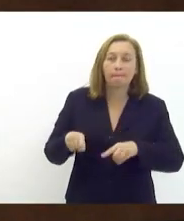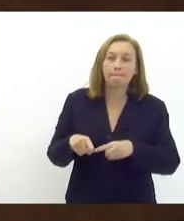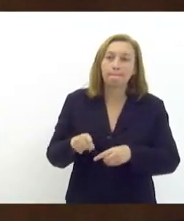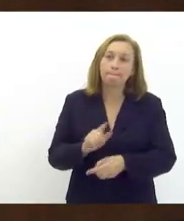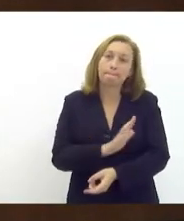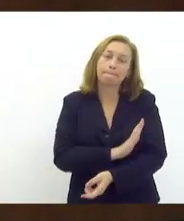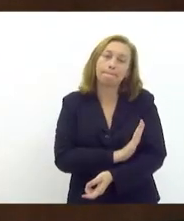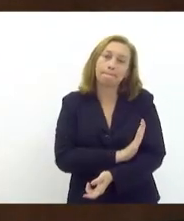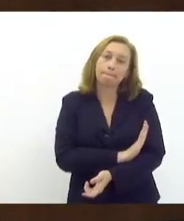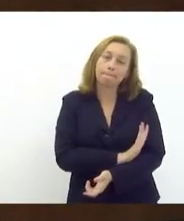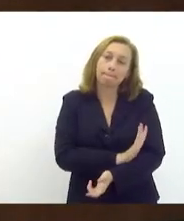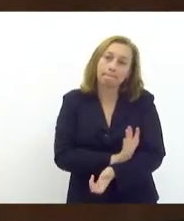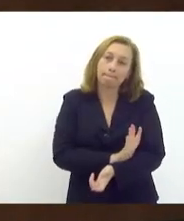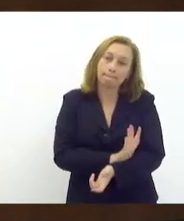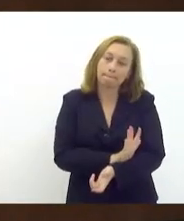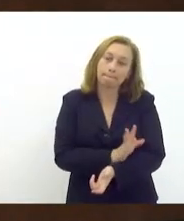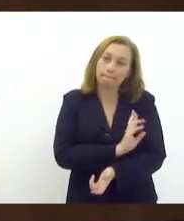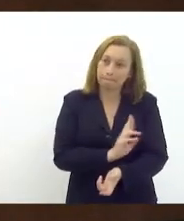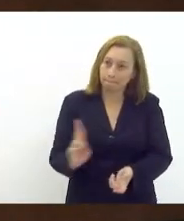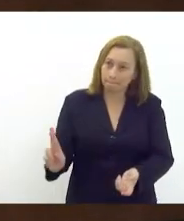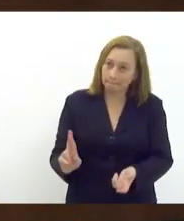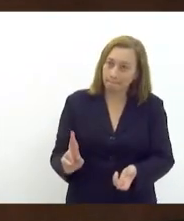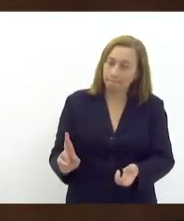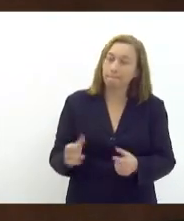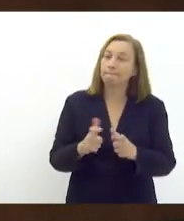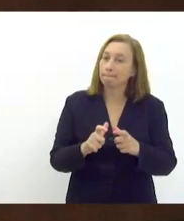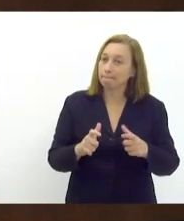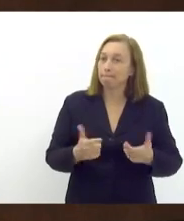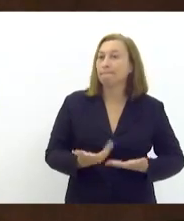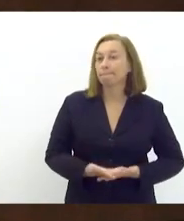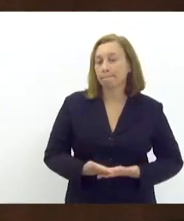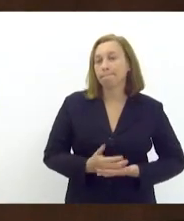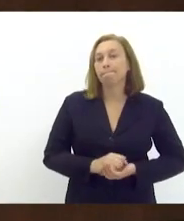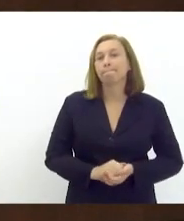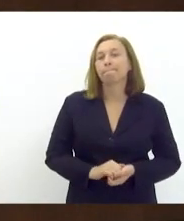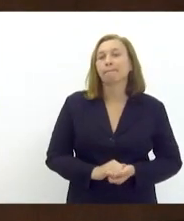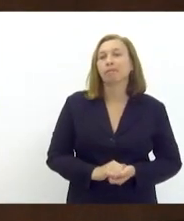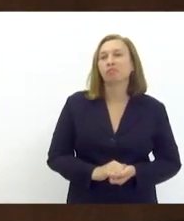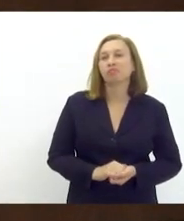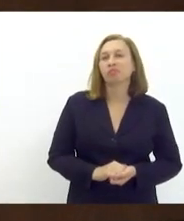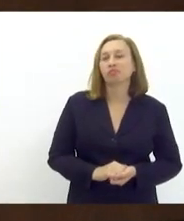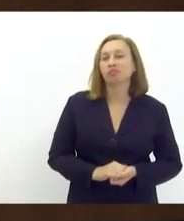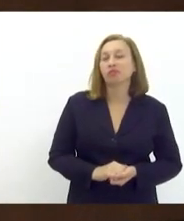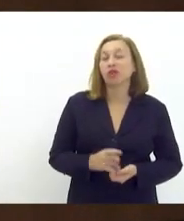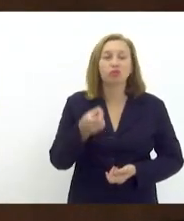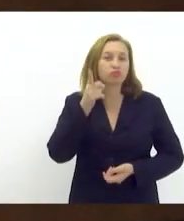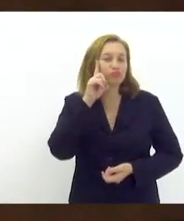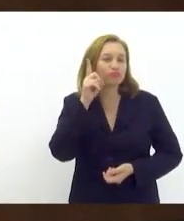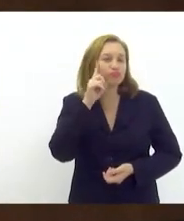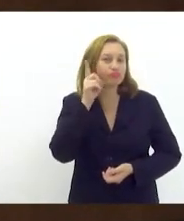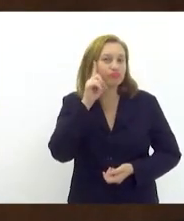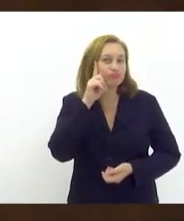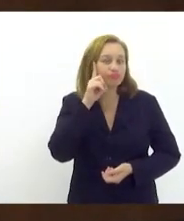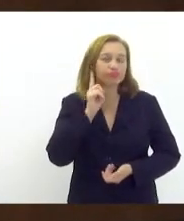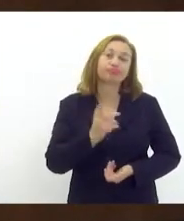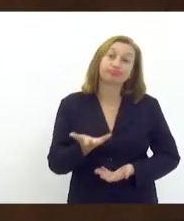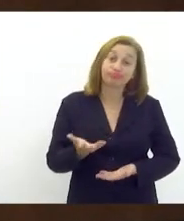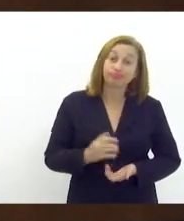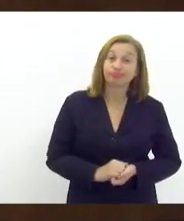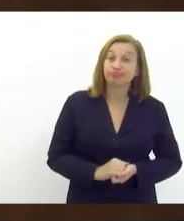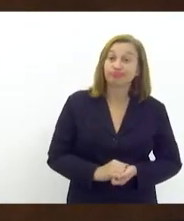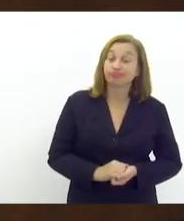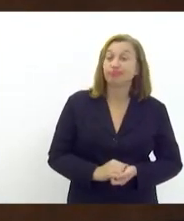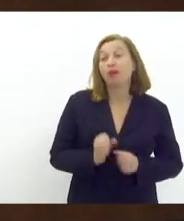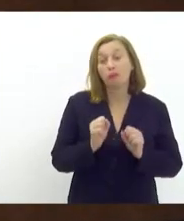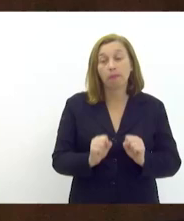discriminação religiosa muito grande não é todo dia que